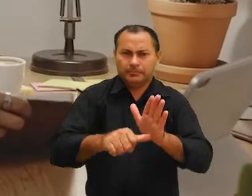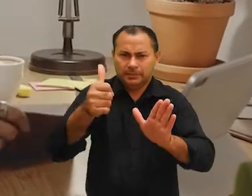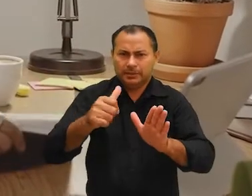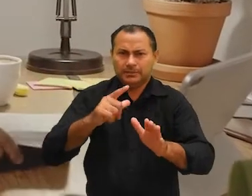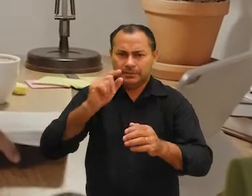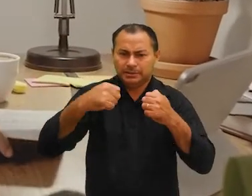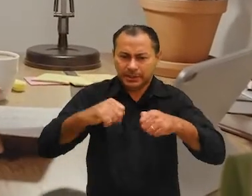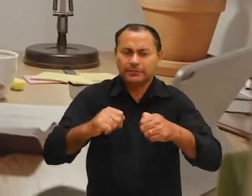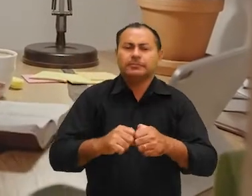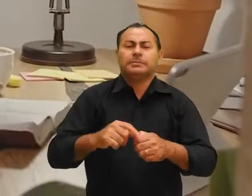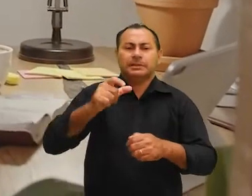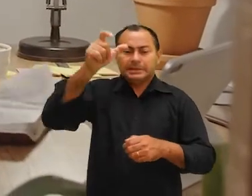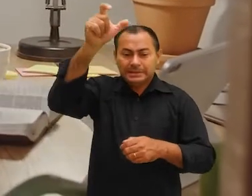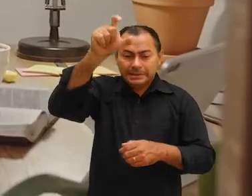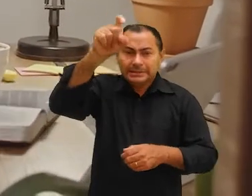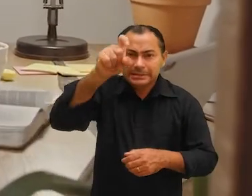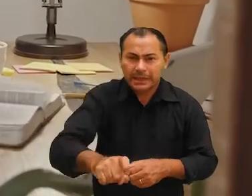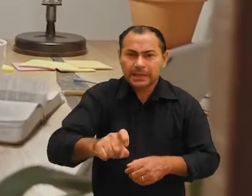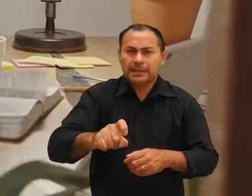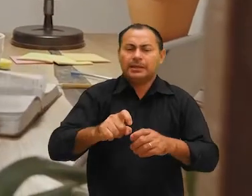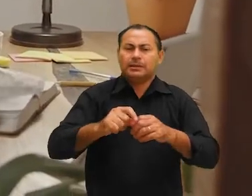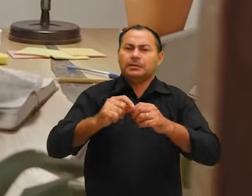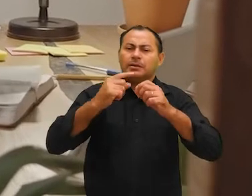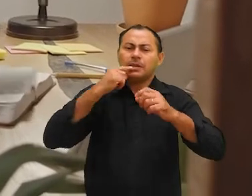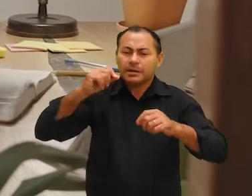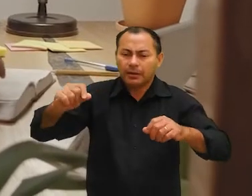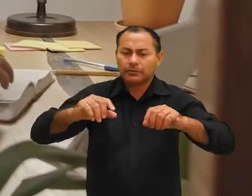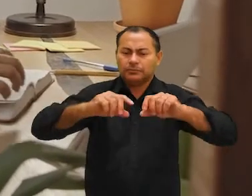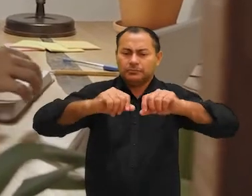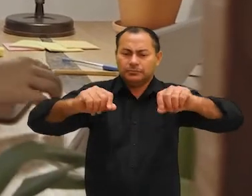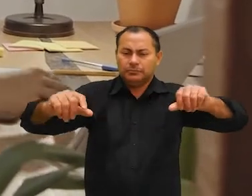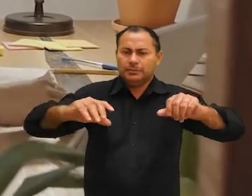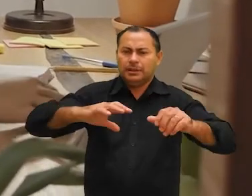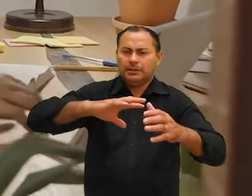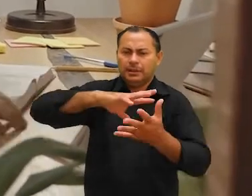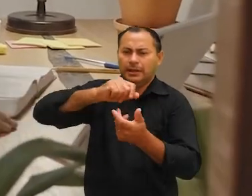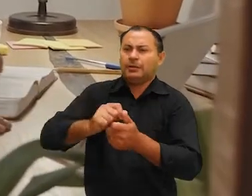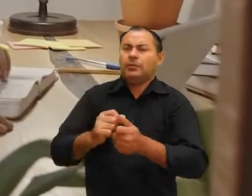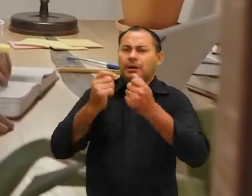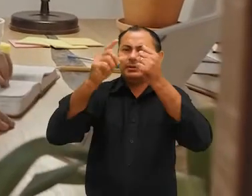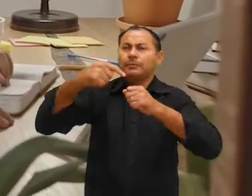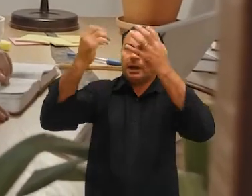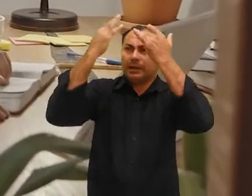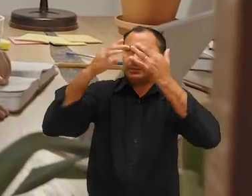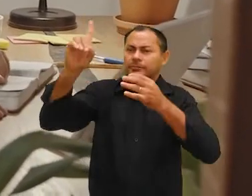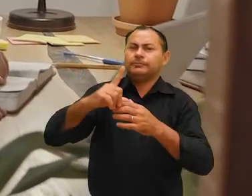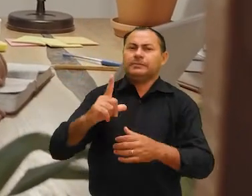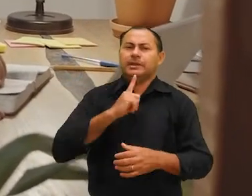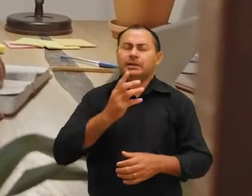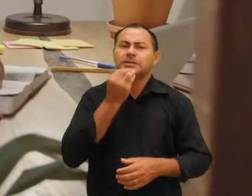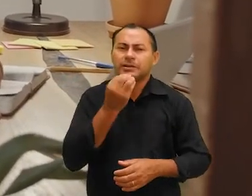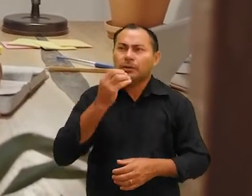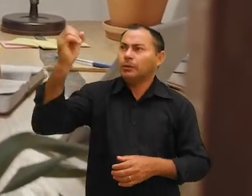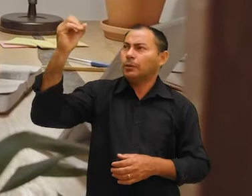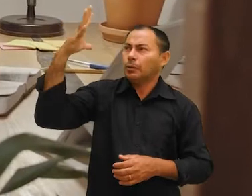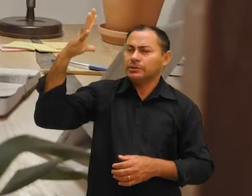é a seguinte primeiro temos que ser temos que ser o sal da terra pela graça de Deus e depois a próxima coisa que acontece é termos a